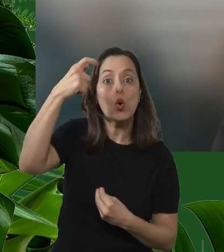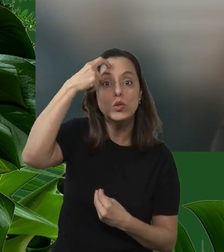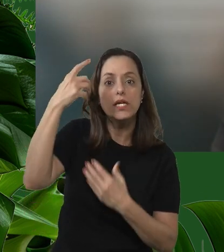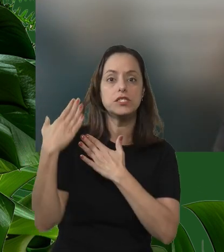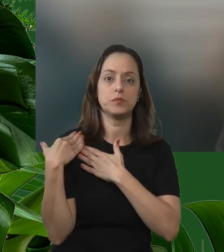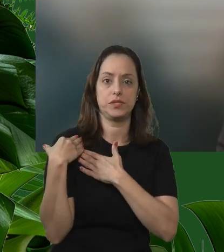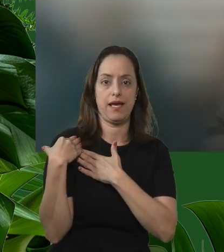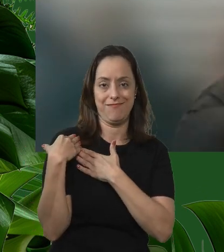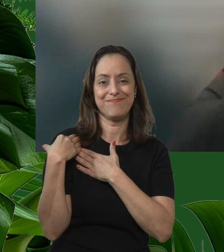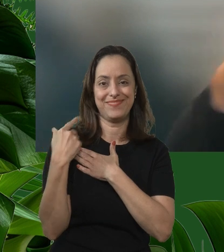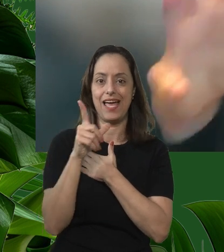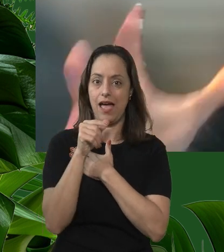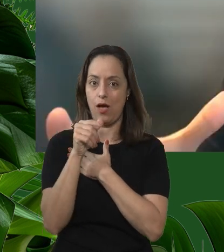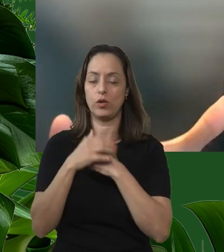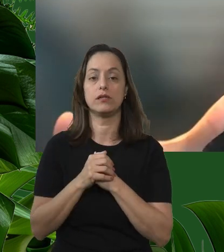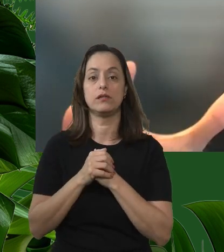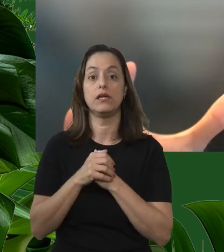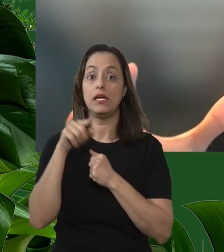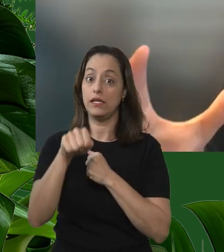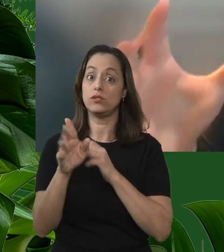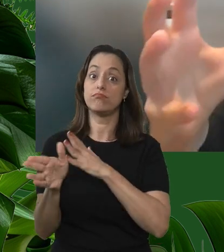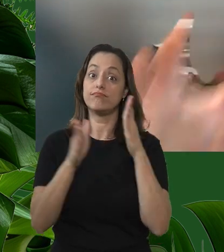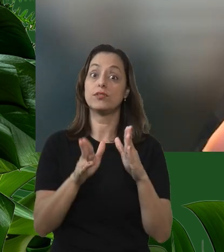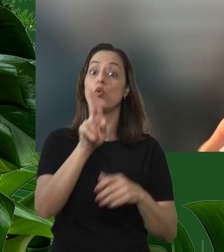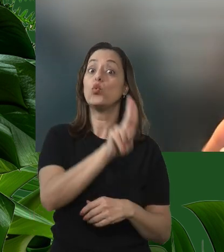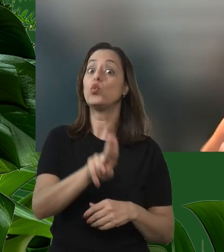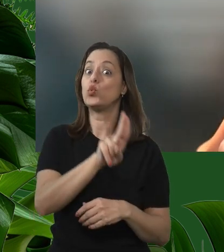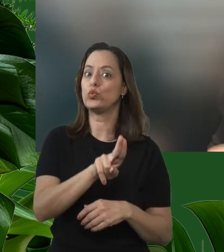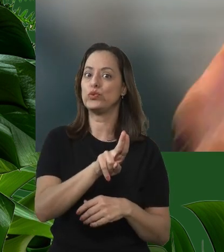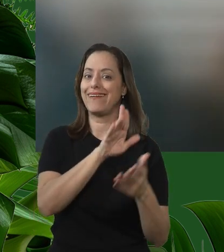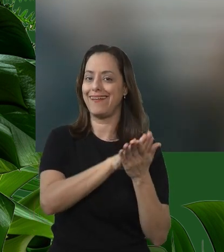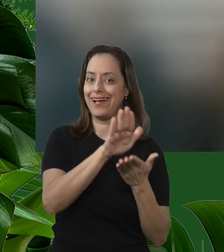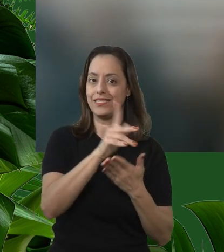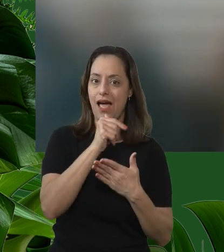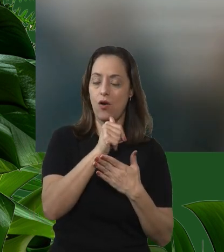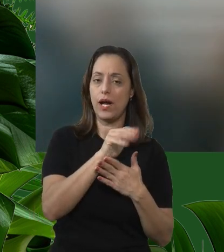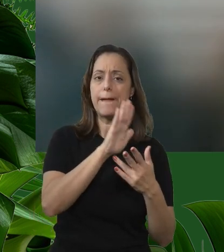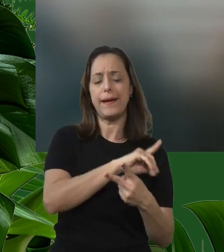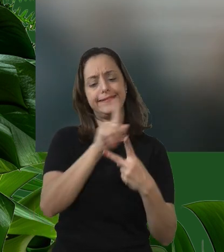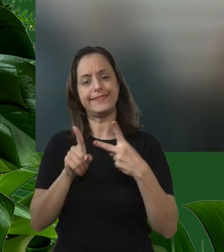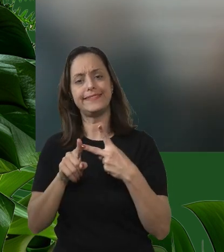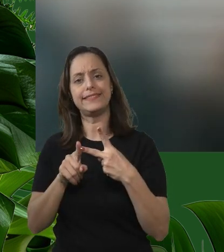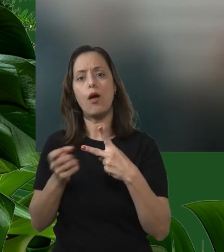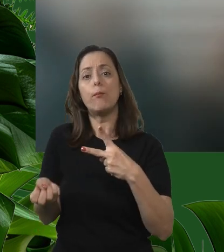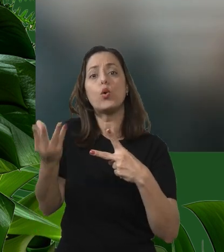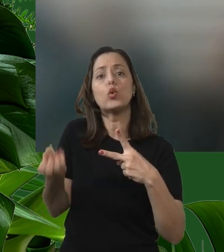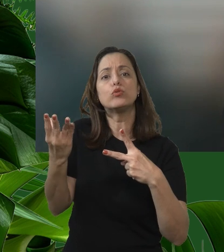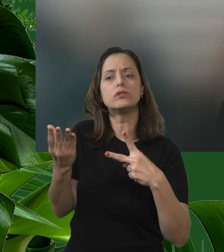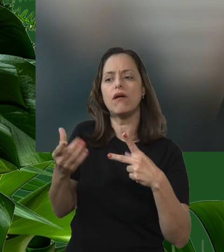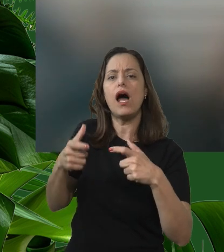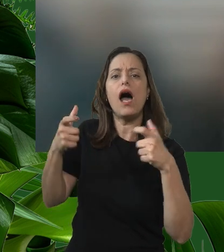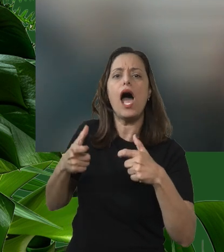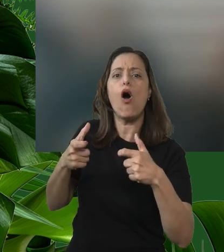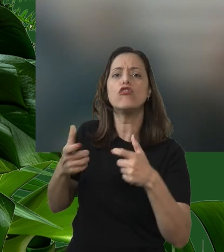responsável, aí a gente está cuidando da parte do consumo. E a gente também tem que olhar para a parte da produção de água, né? Onde a água é